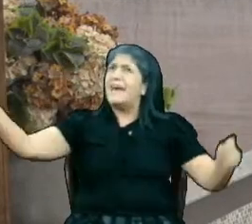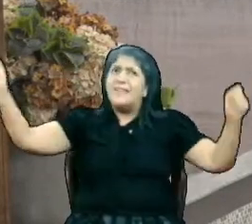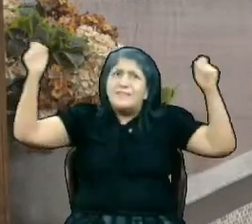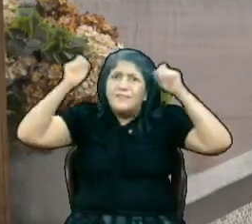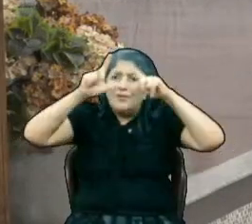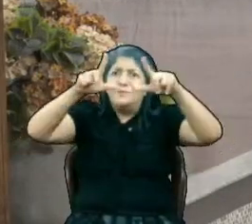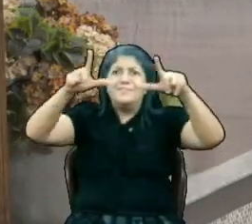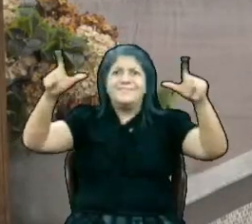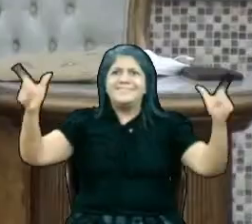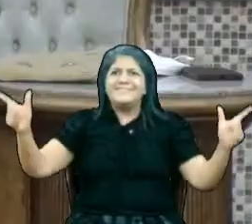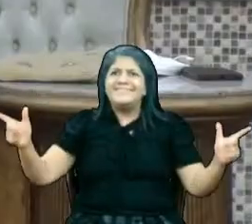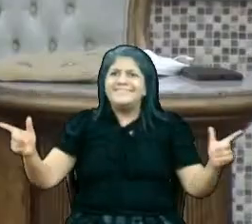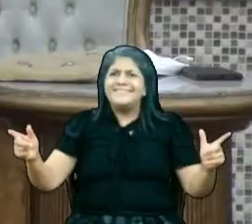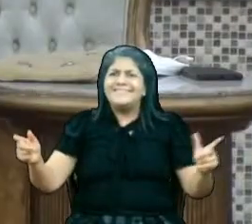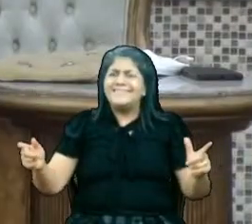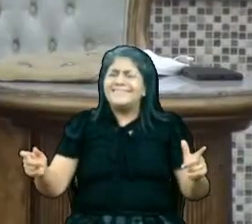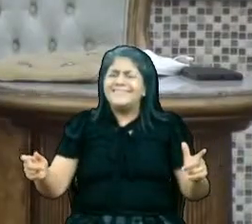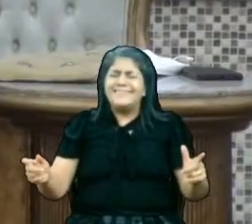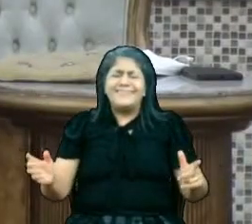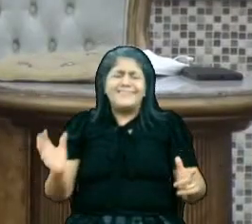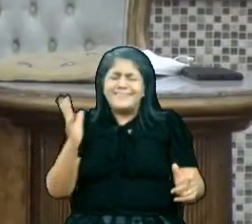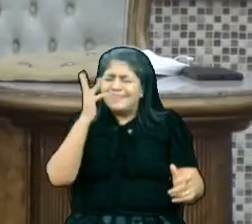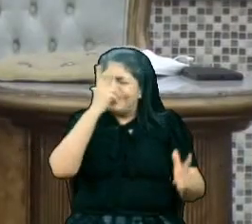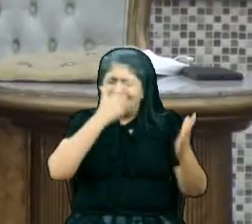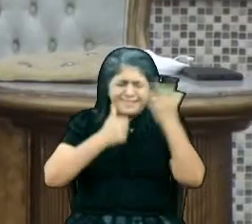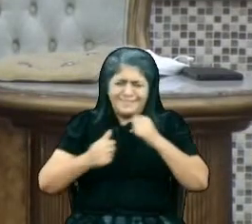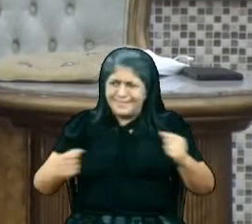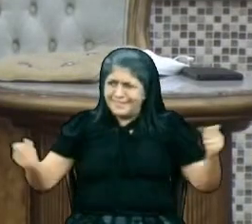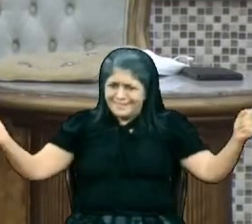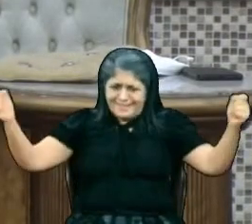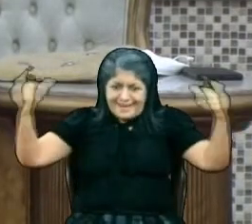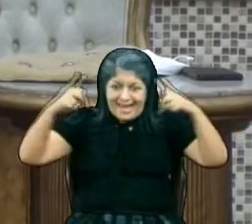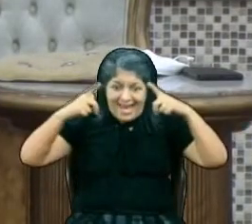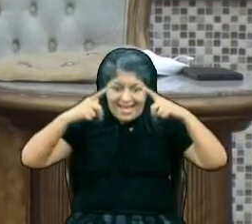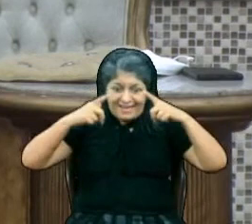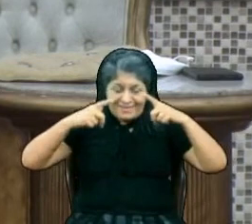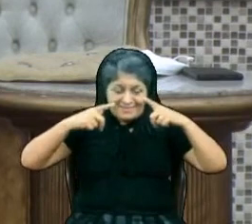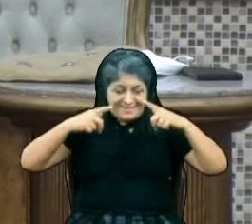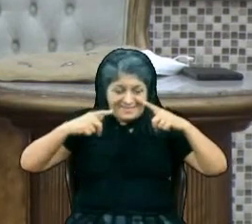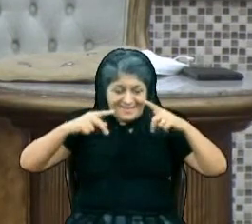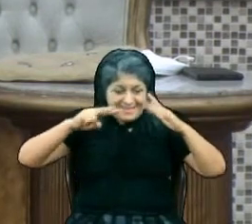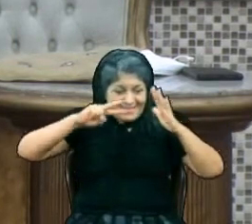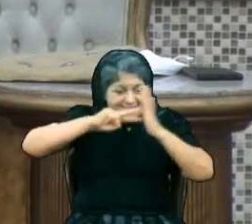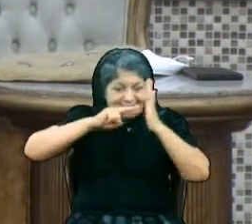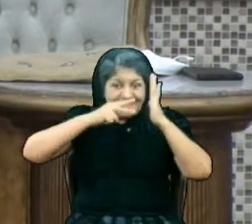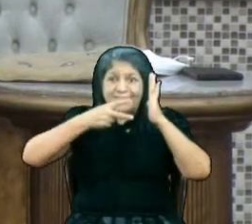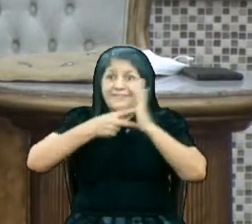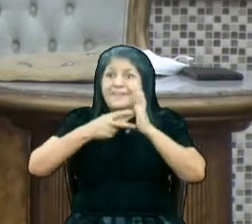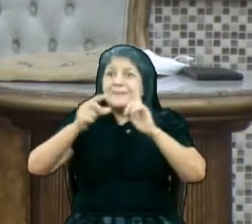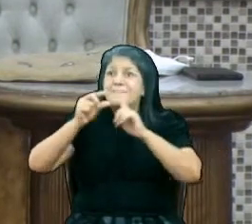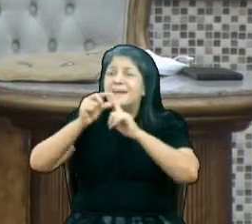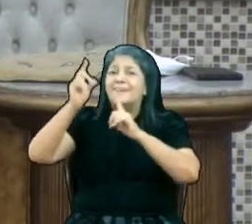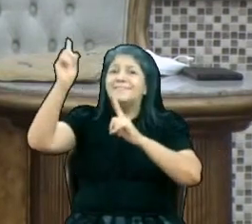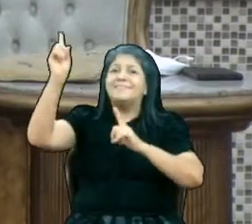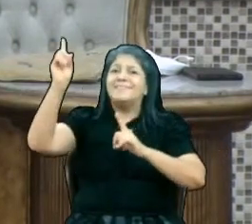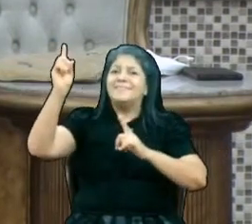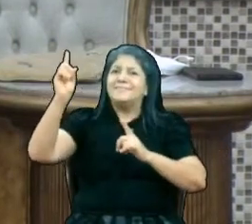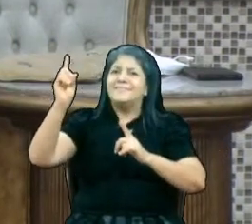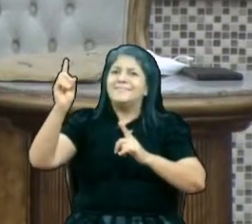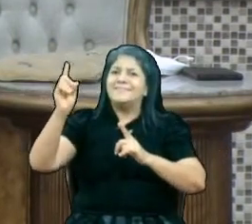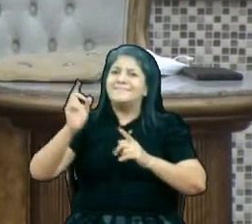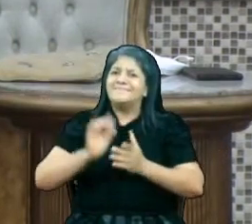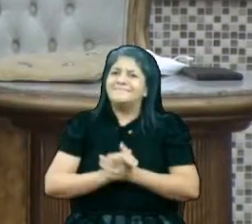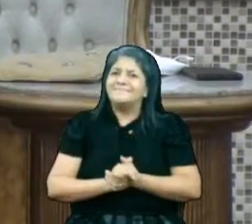a mulher acendeu a lâmpada lâmpada é símbolo da palavra de Deus